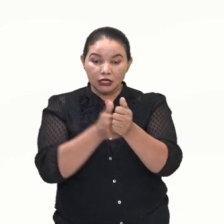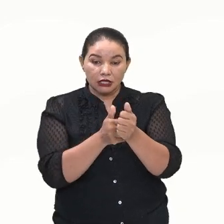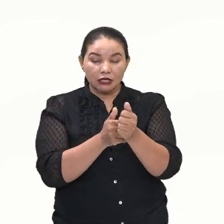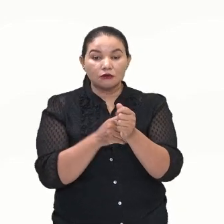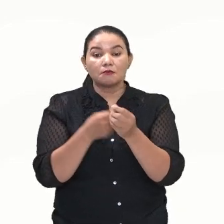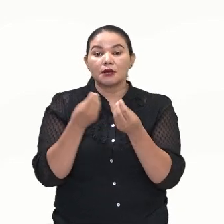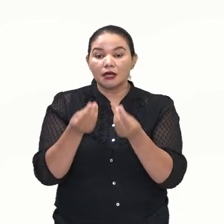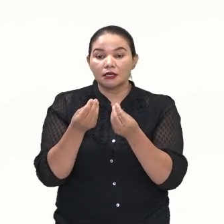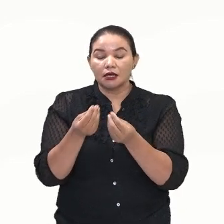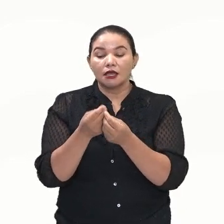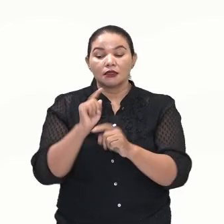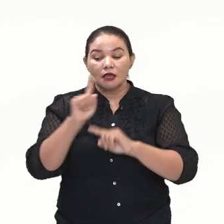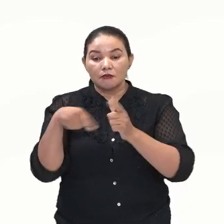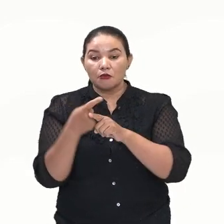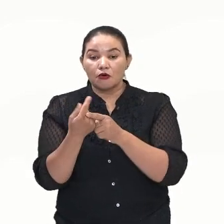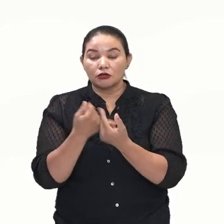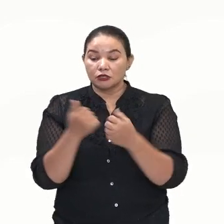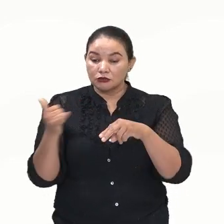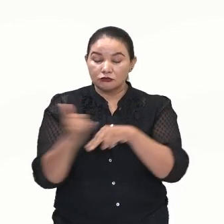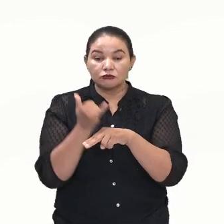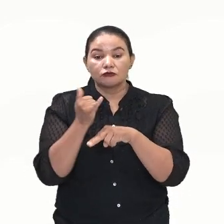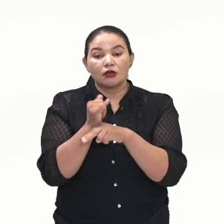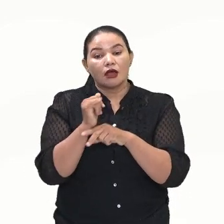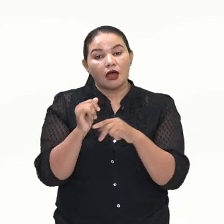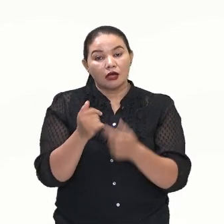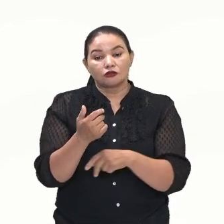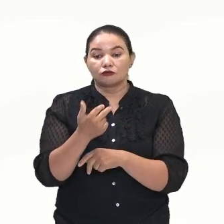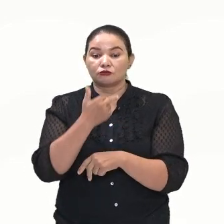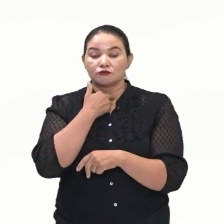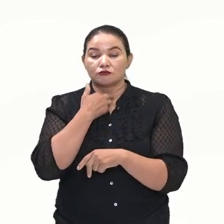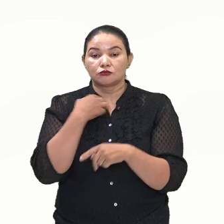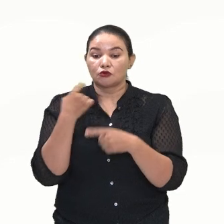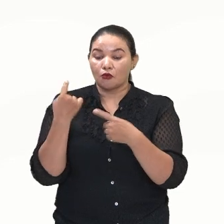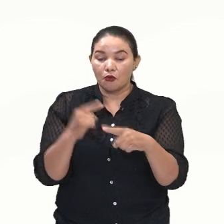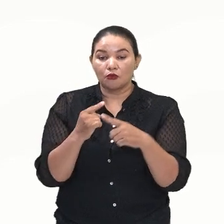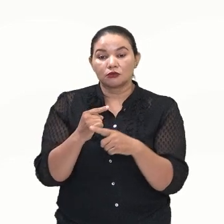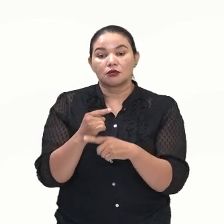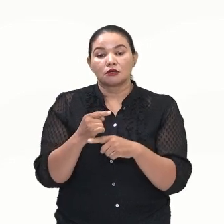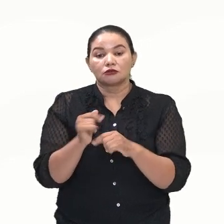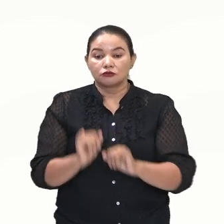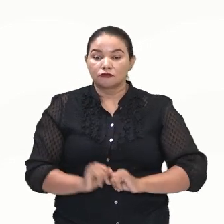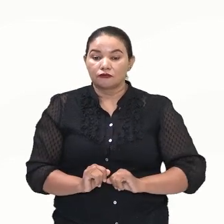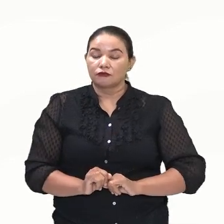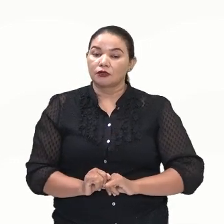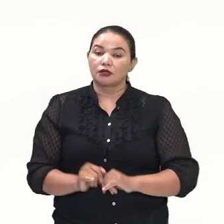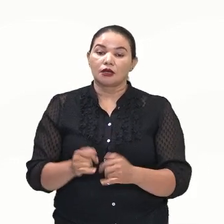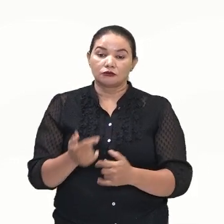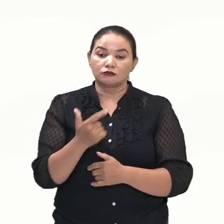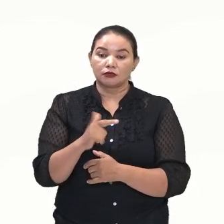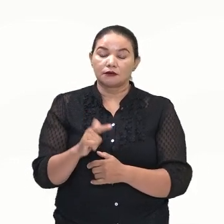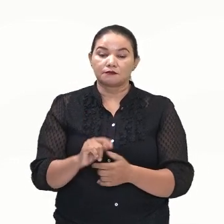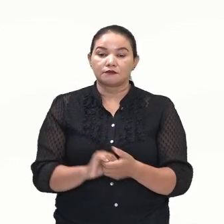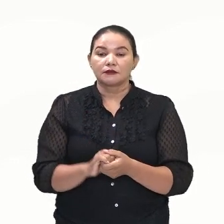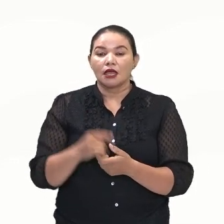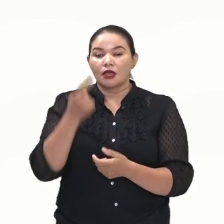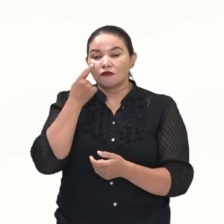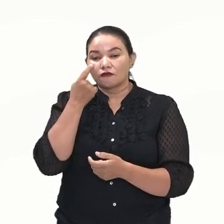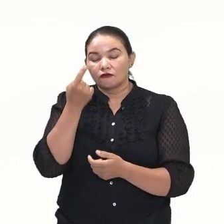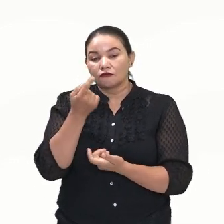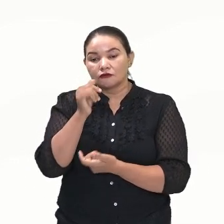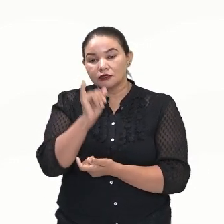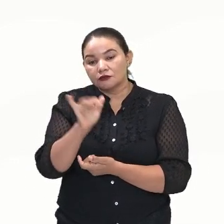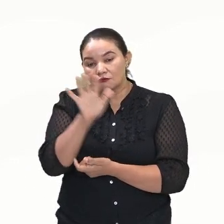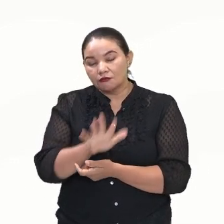de represária. A gente trouxe aqui uma imagem para vocês, a gente pode observar aqui essa imagem, é